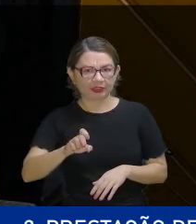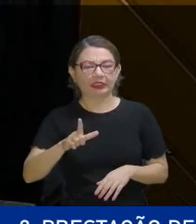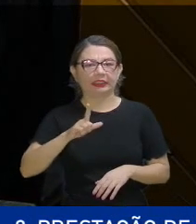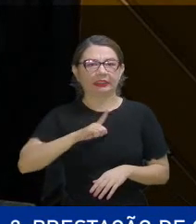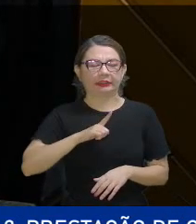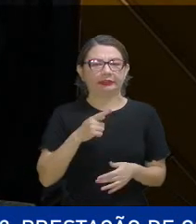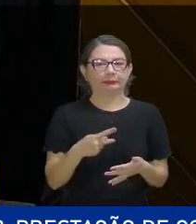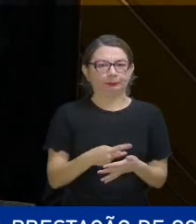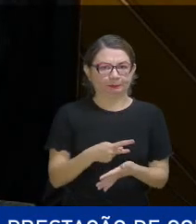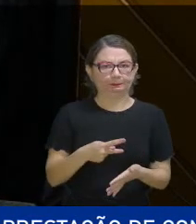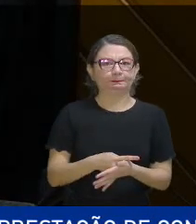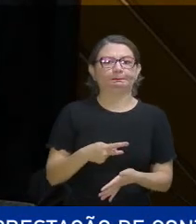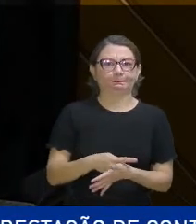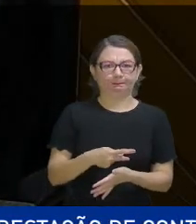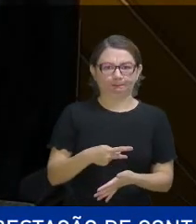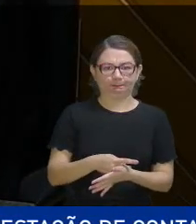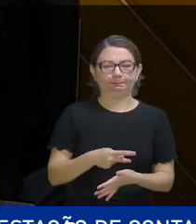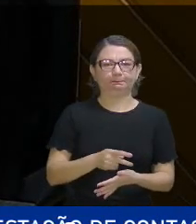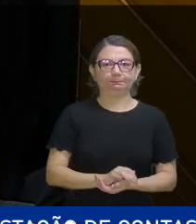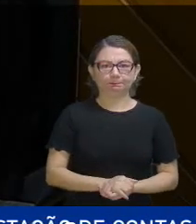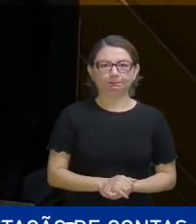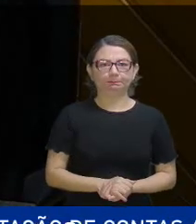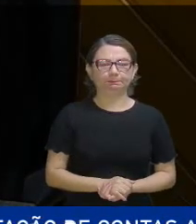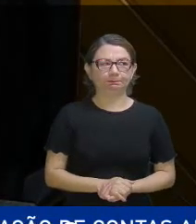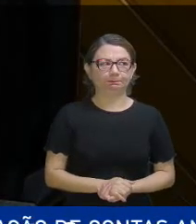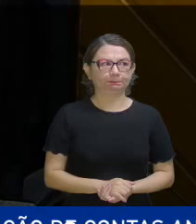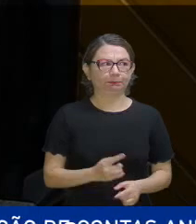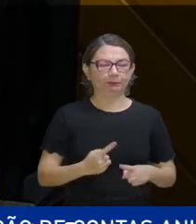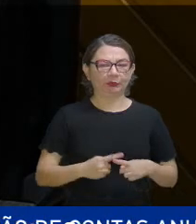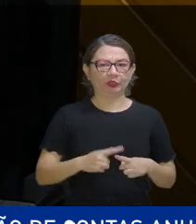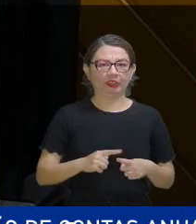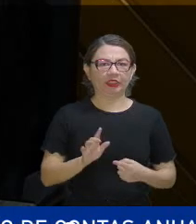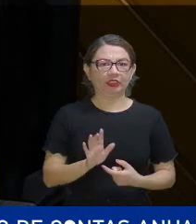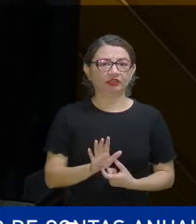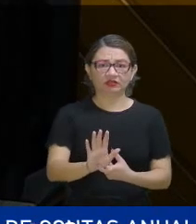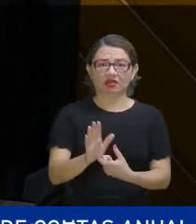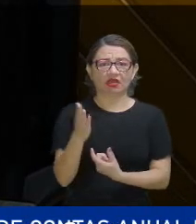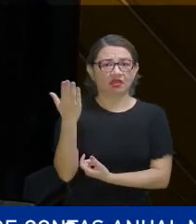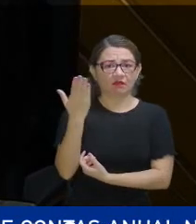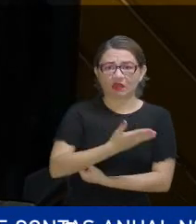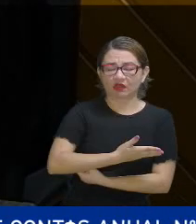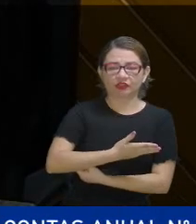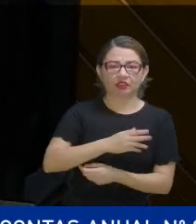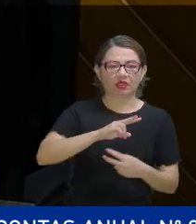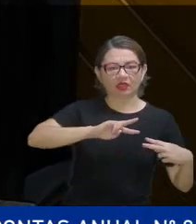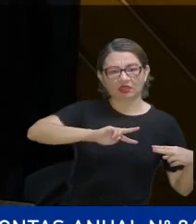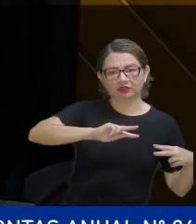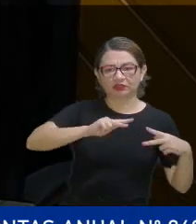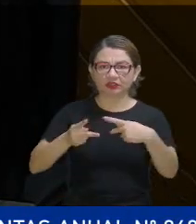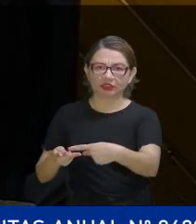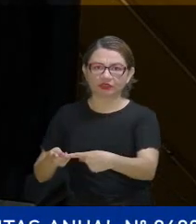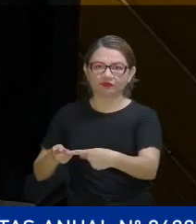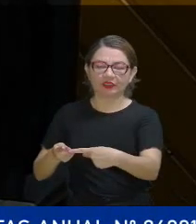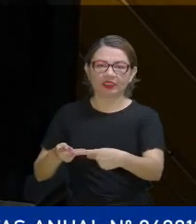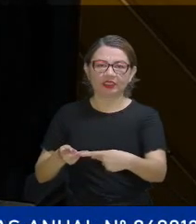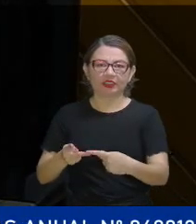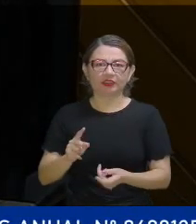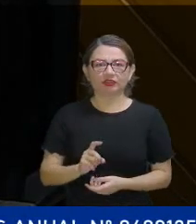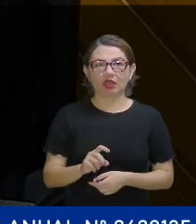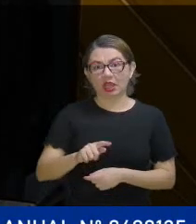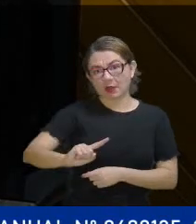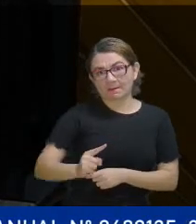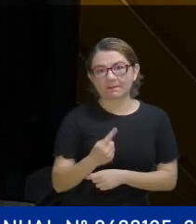de irregularidade em tais gastos. Isso porque a simples apresentação de comprovante de transferência isolado, como na